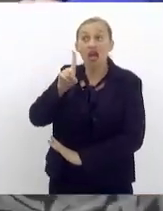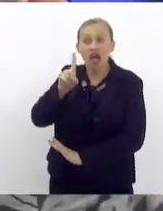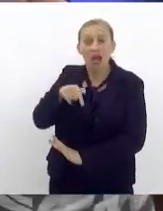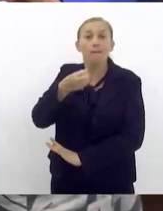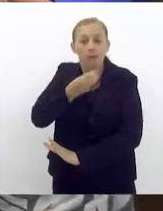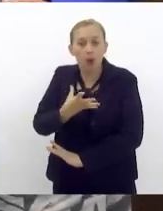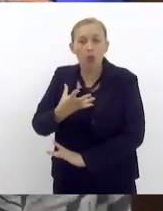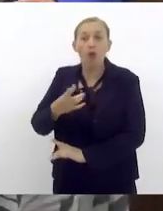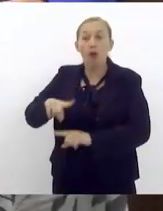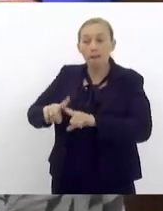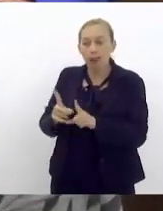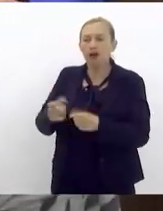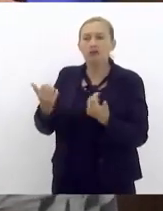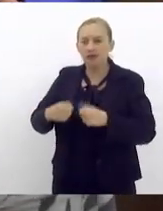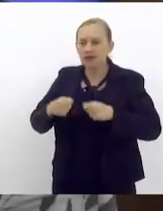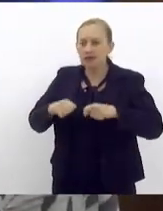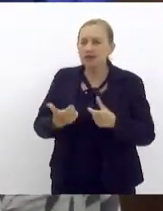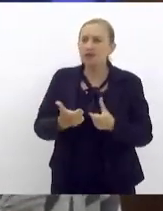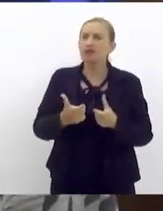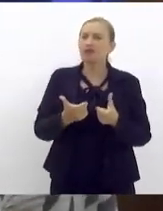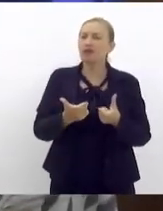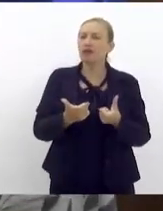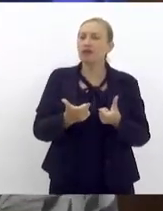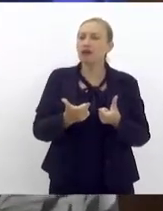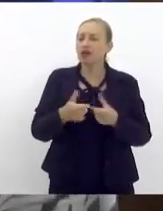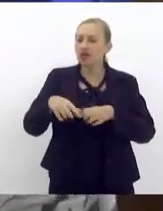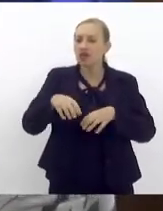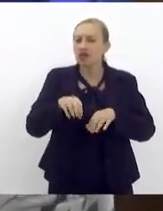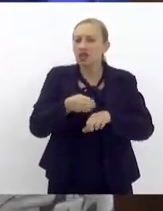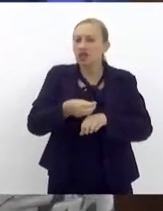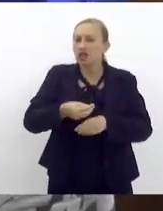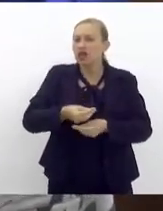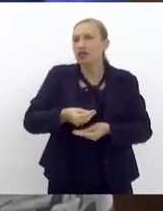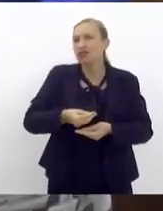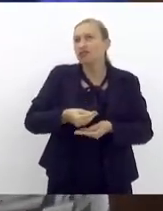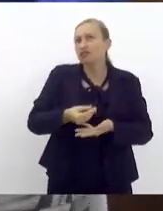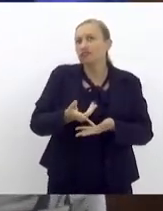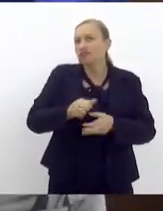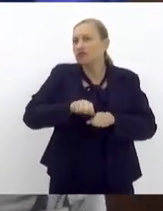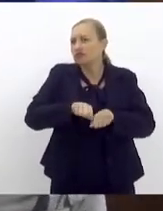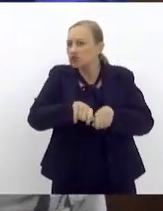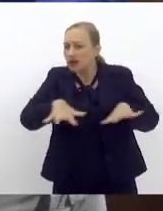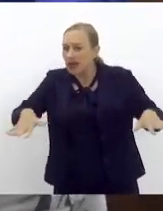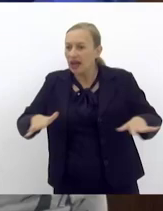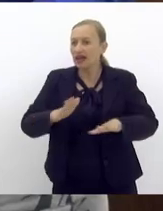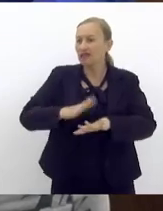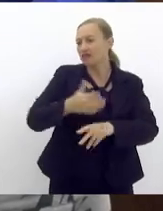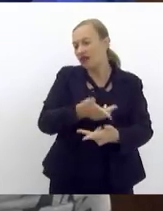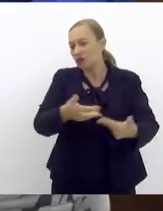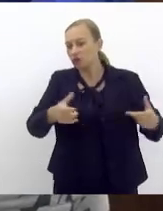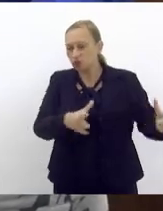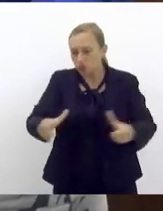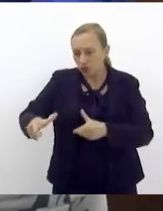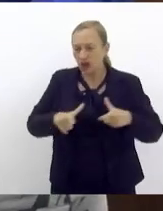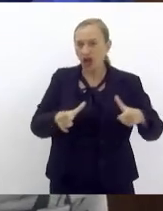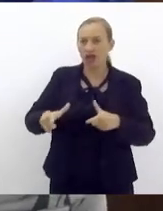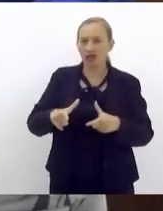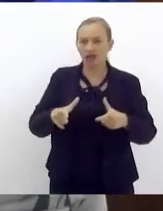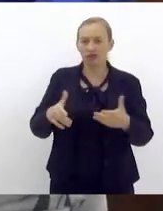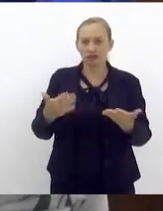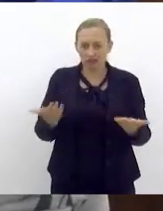tem que ter sim no interior depois de audiências públicas da comissão contra intolerância discriminação